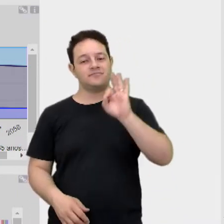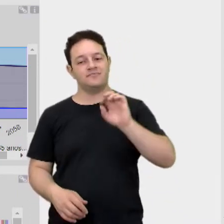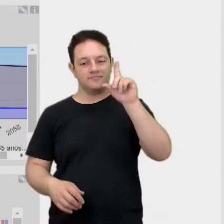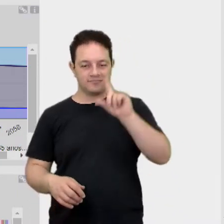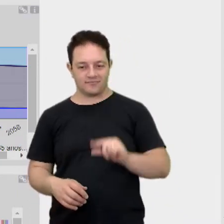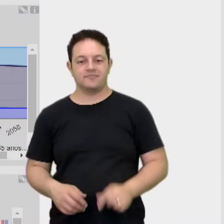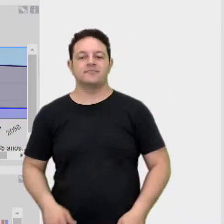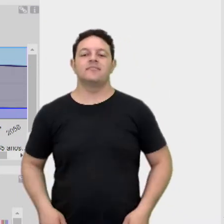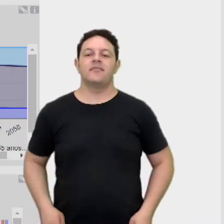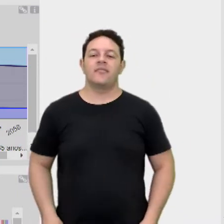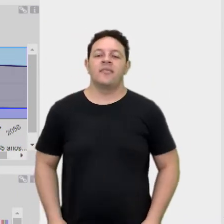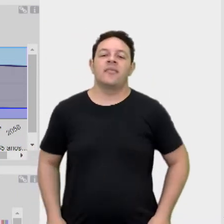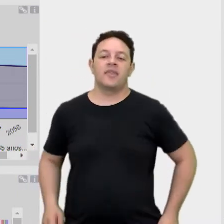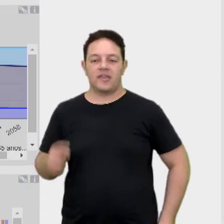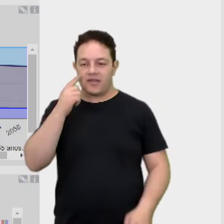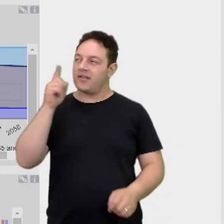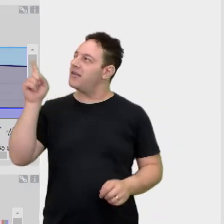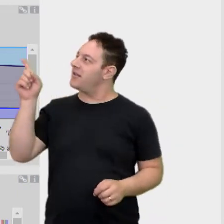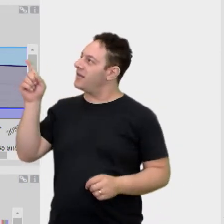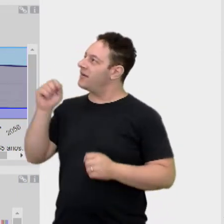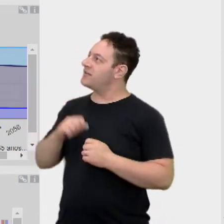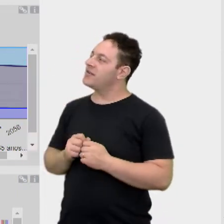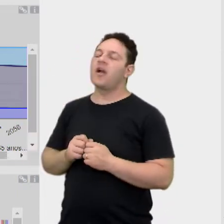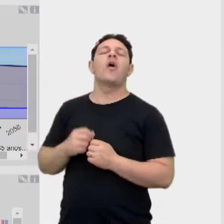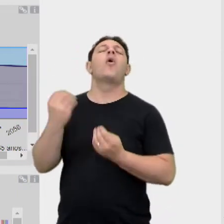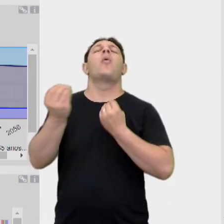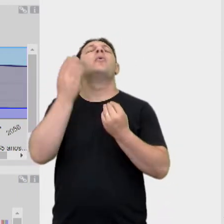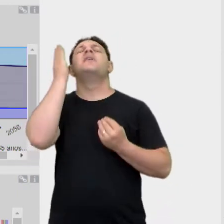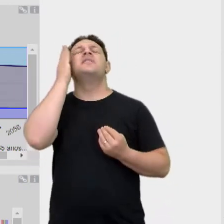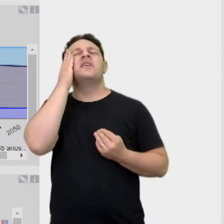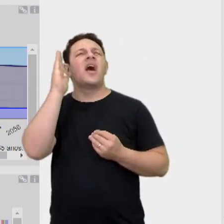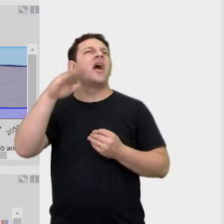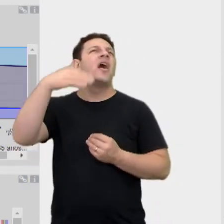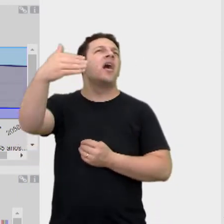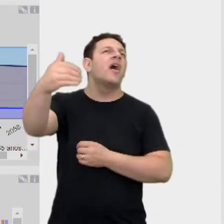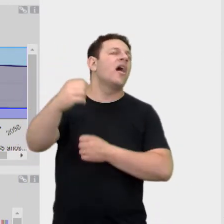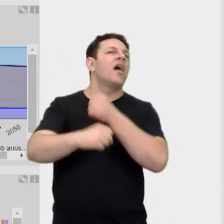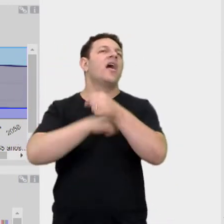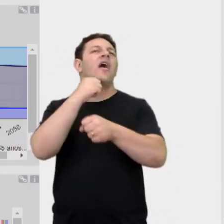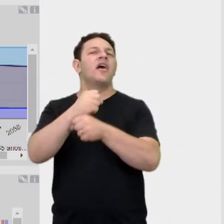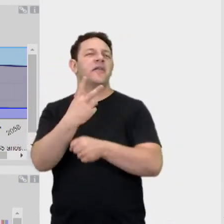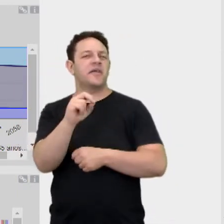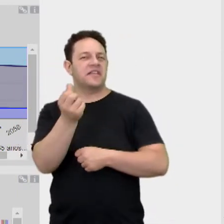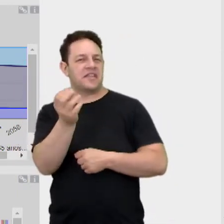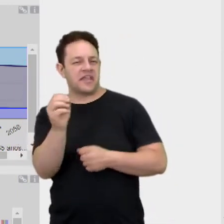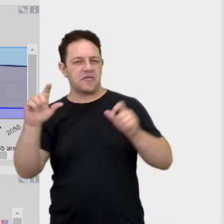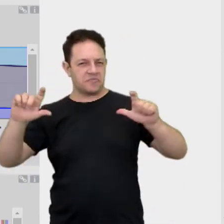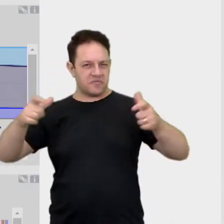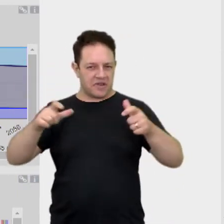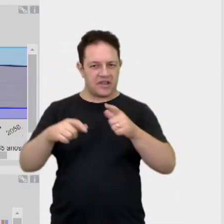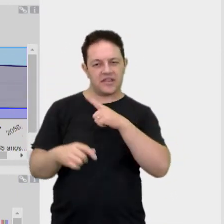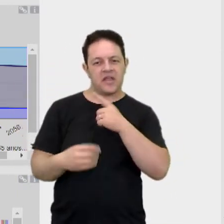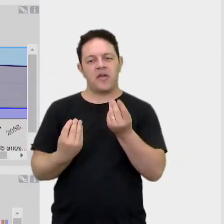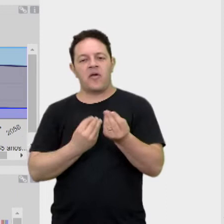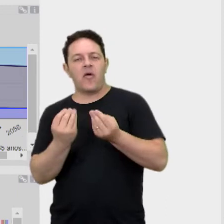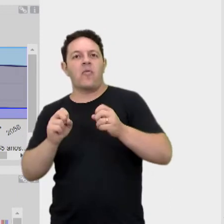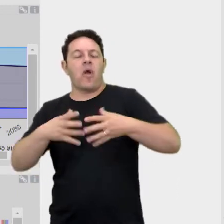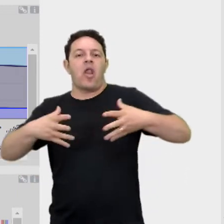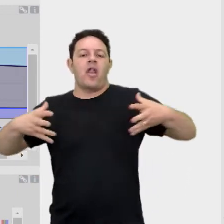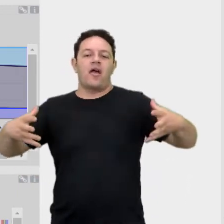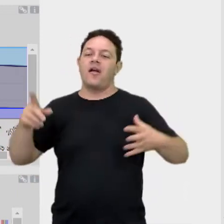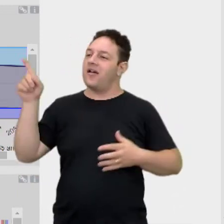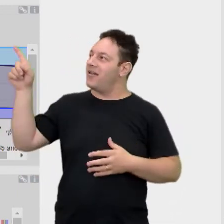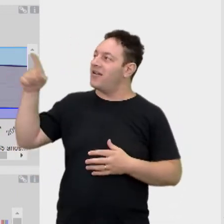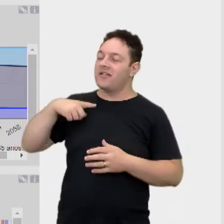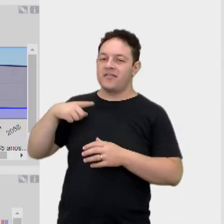nós temos esse cálculo aqui que se faz, né, para a projeção aí do crescimento vegetativo da população.